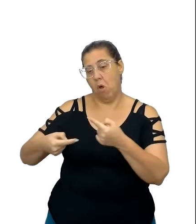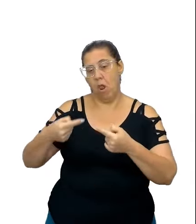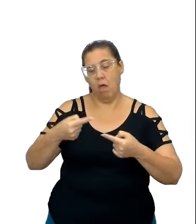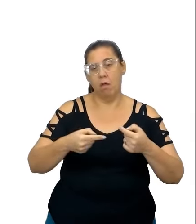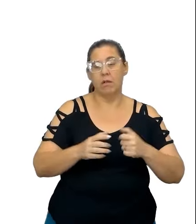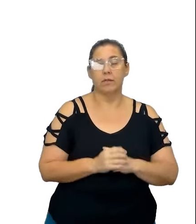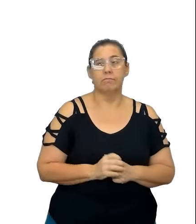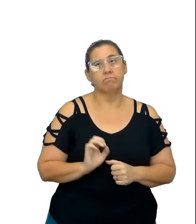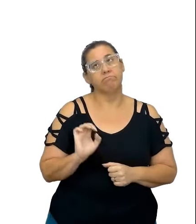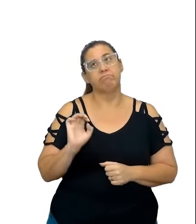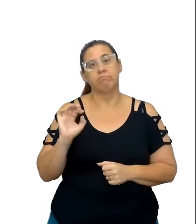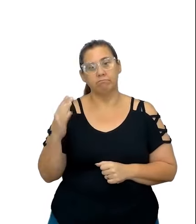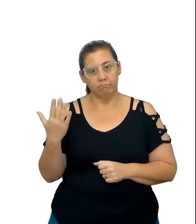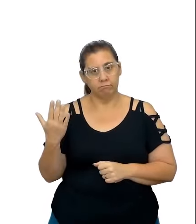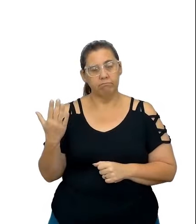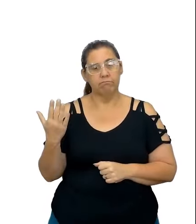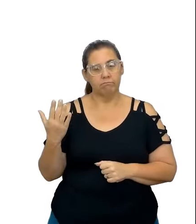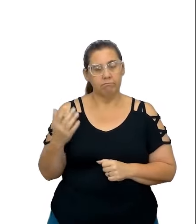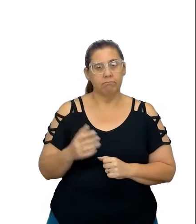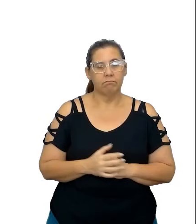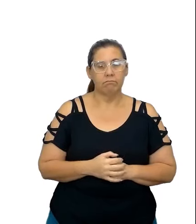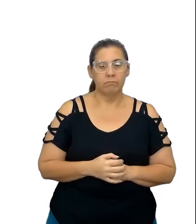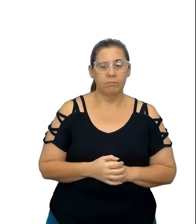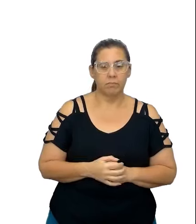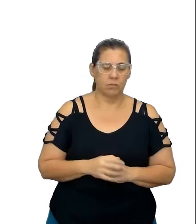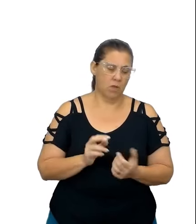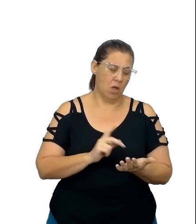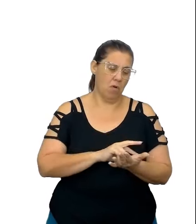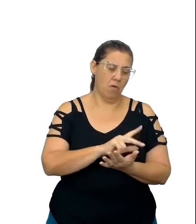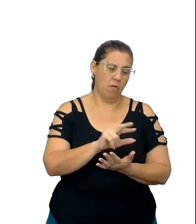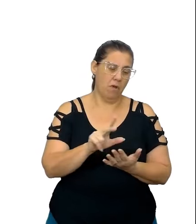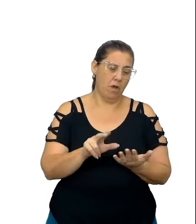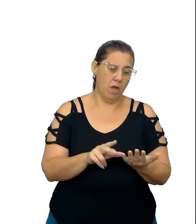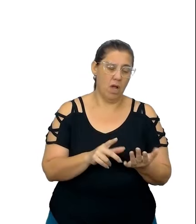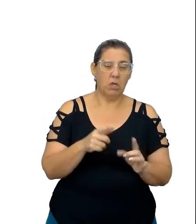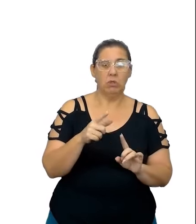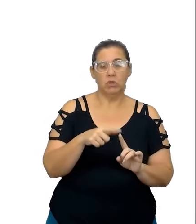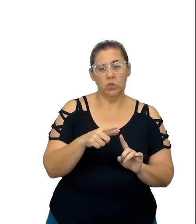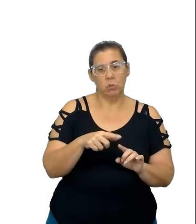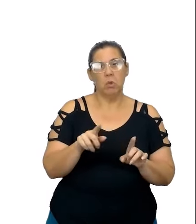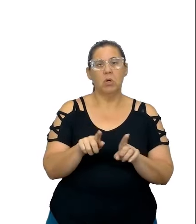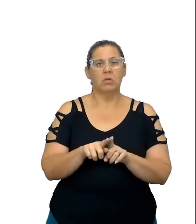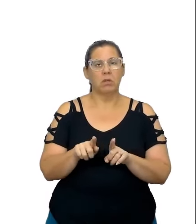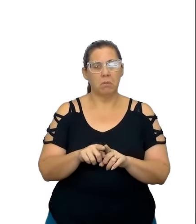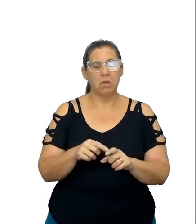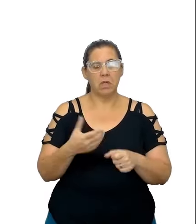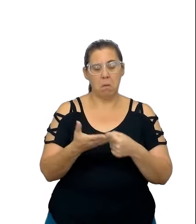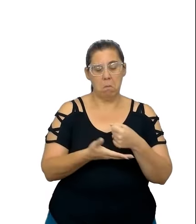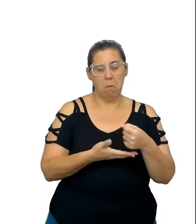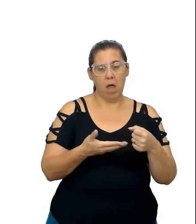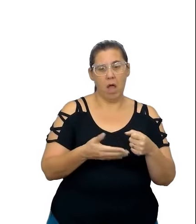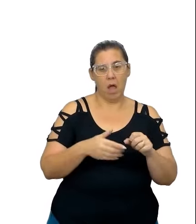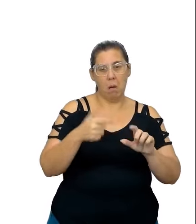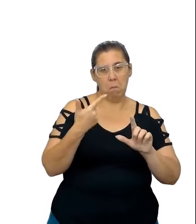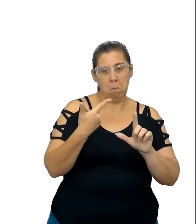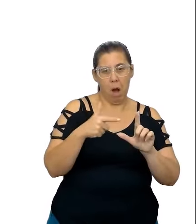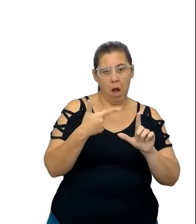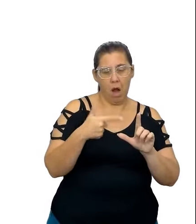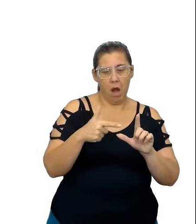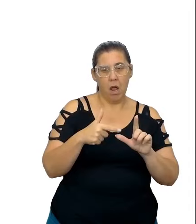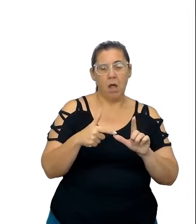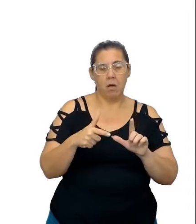políticos, acontecimentos de diversas formas que também servem de base para memes que